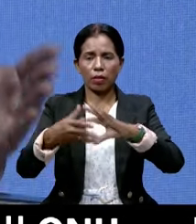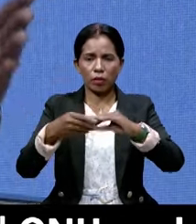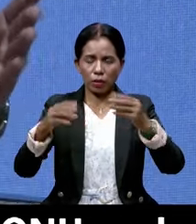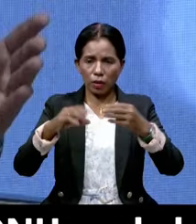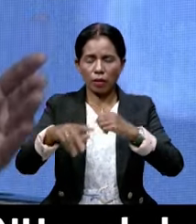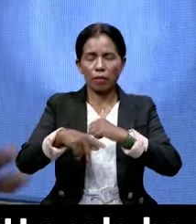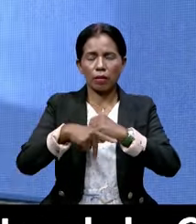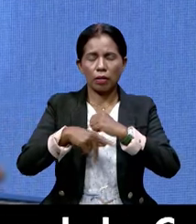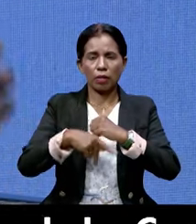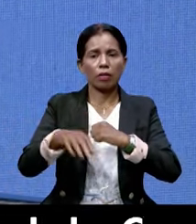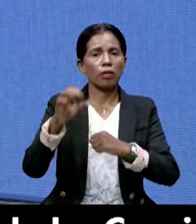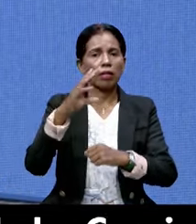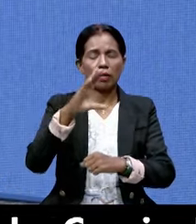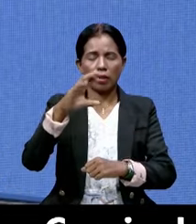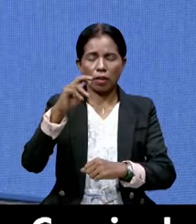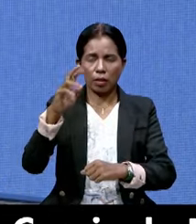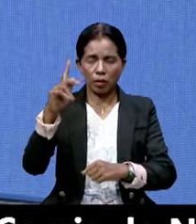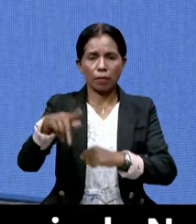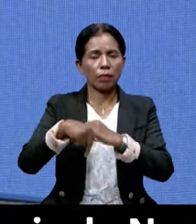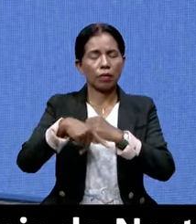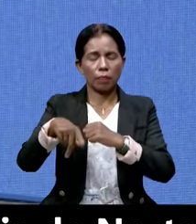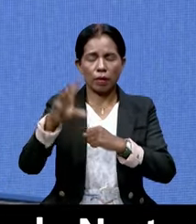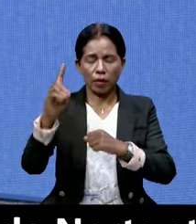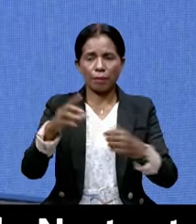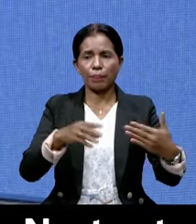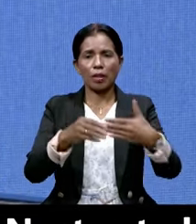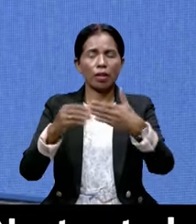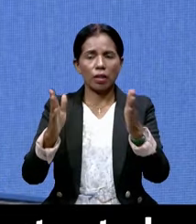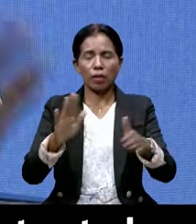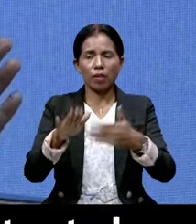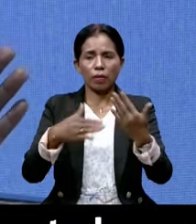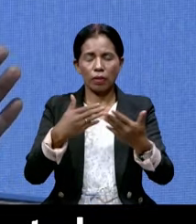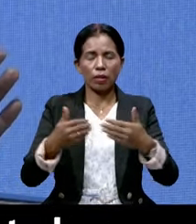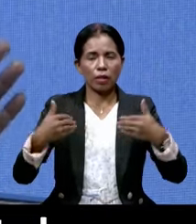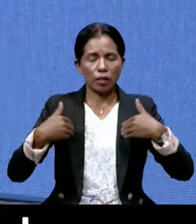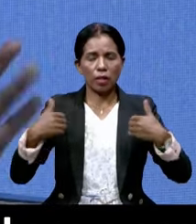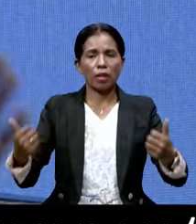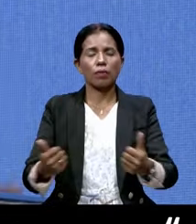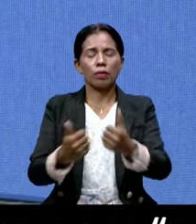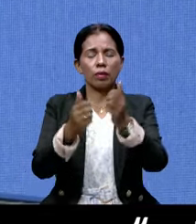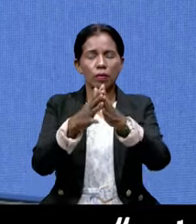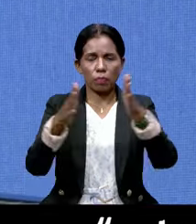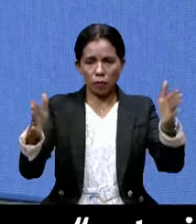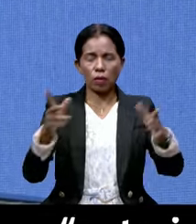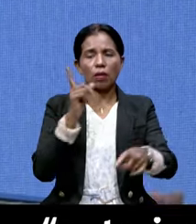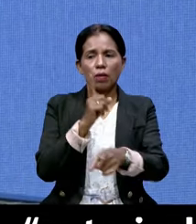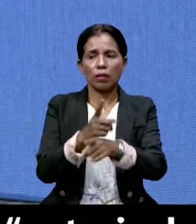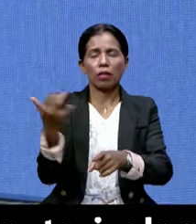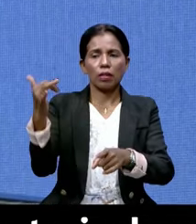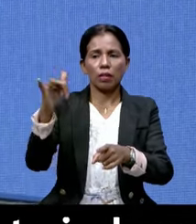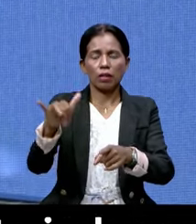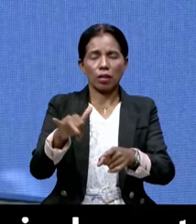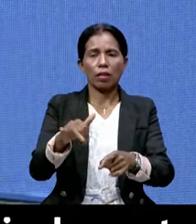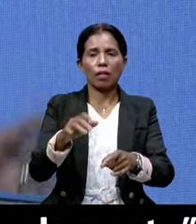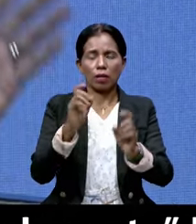CNRT, partido PD, se carreg líder sernema colher em cata gemen e audiência bot, porque los duni, tamo sire carreg, sire sire